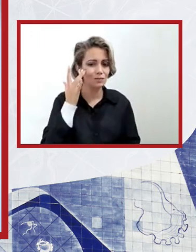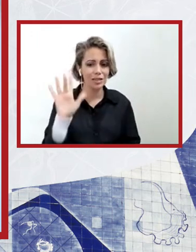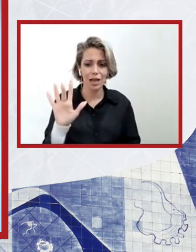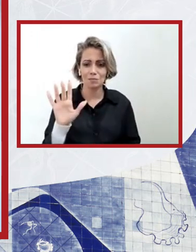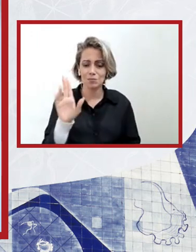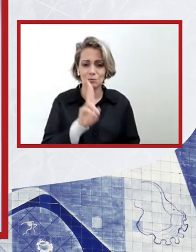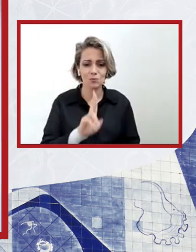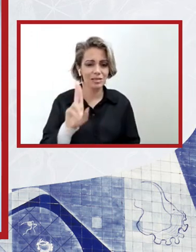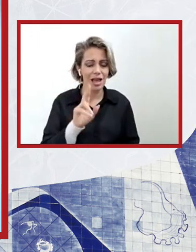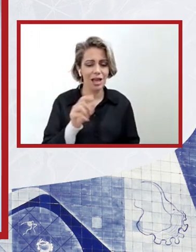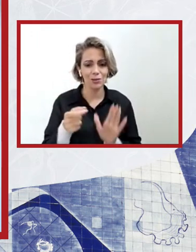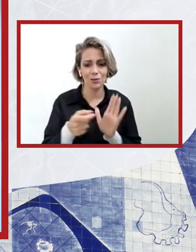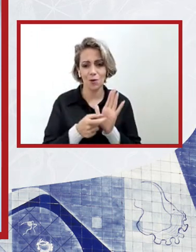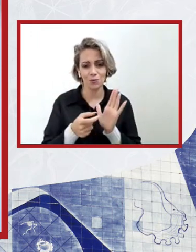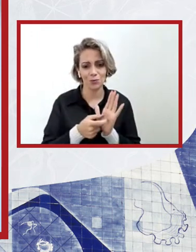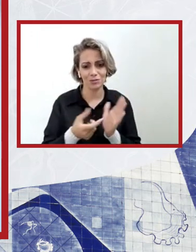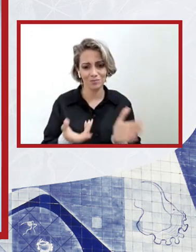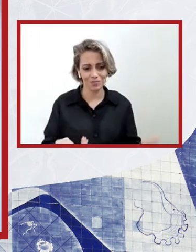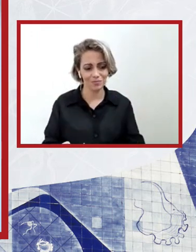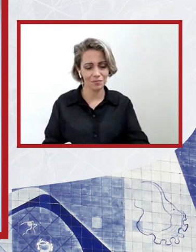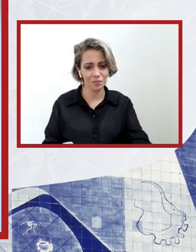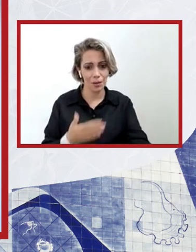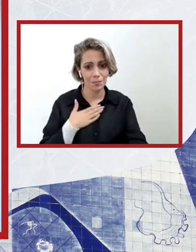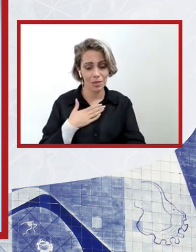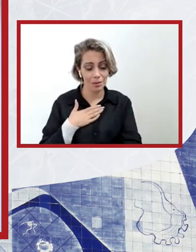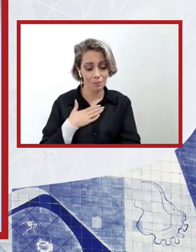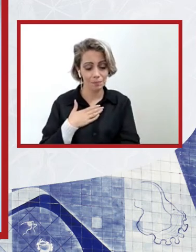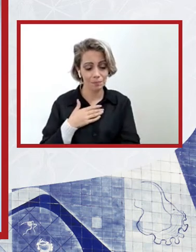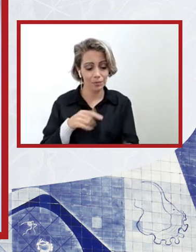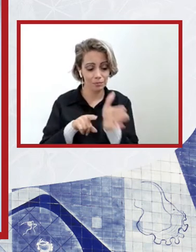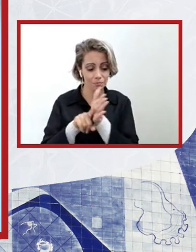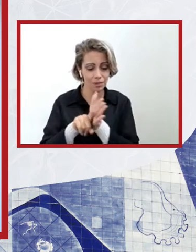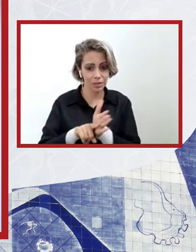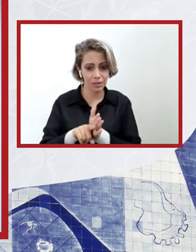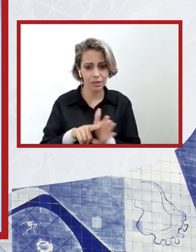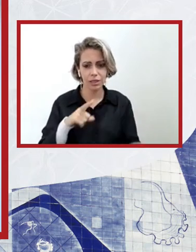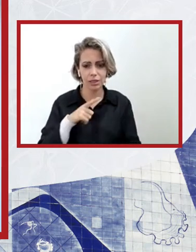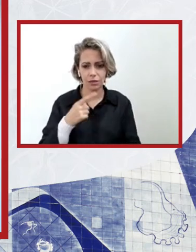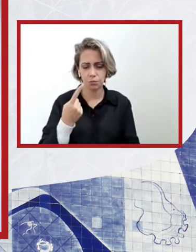softwares. Inclusive, apareceu na minha pesquisa um sujeito que,